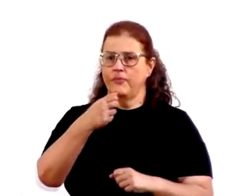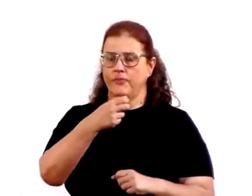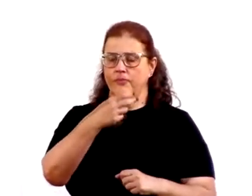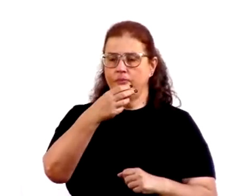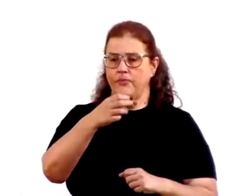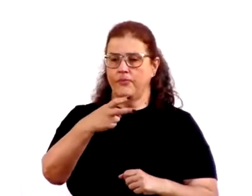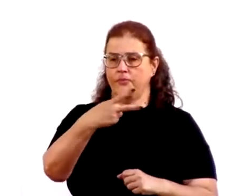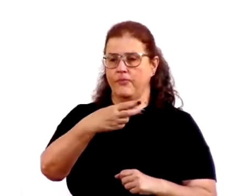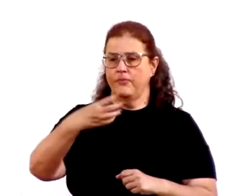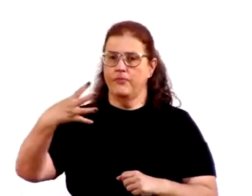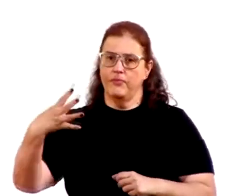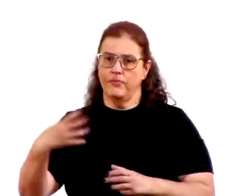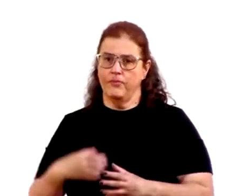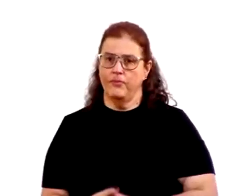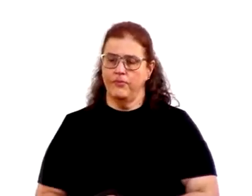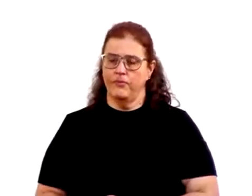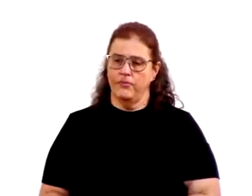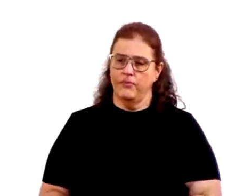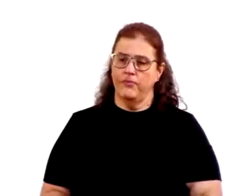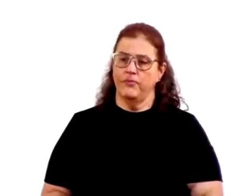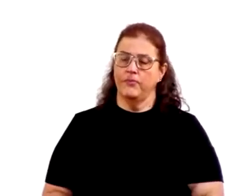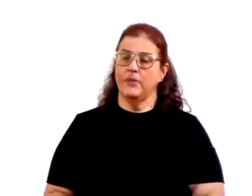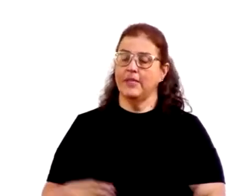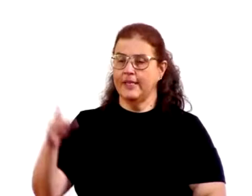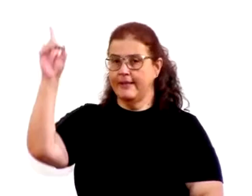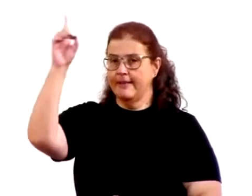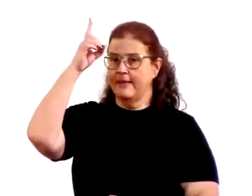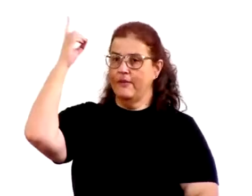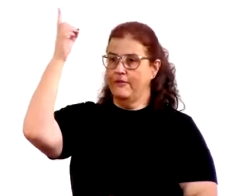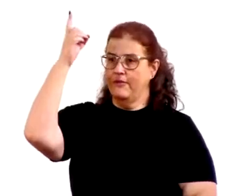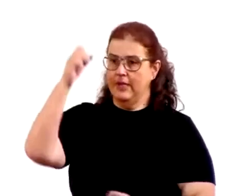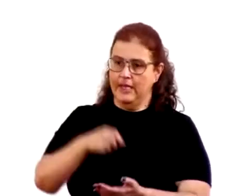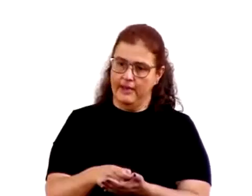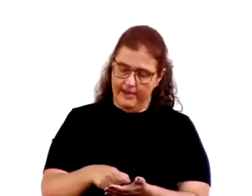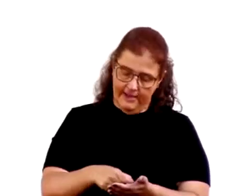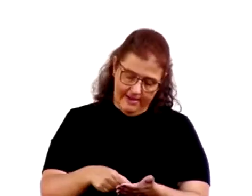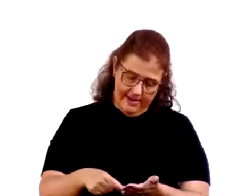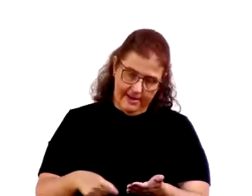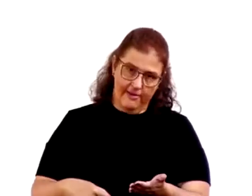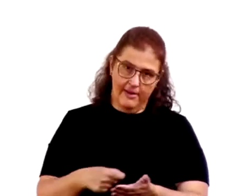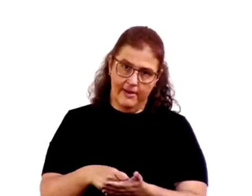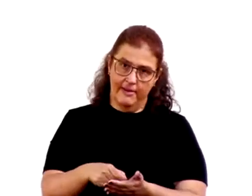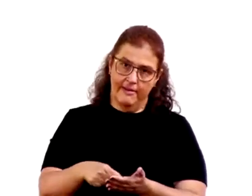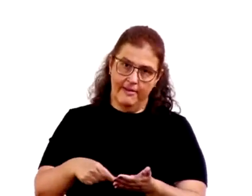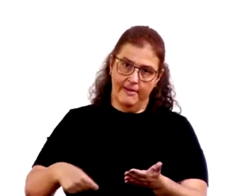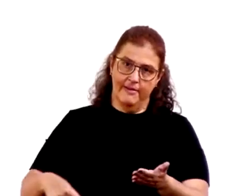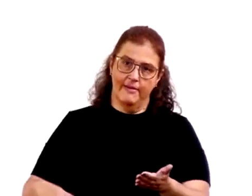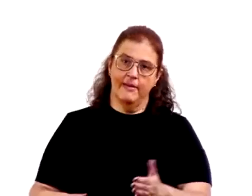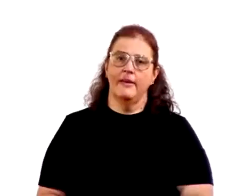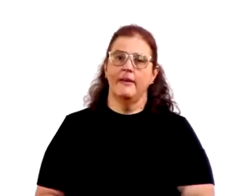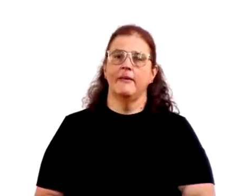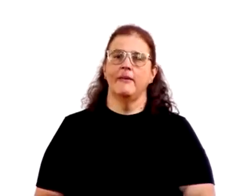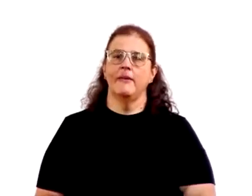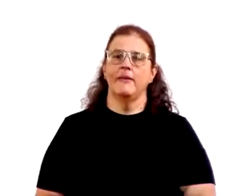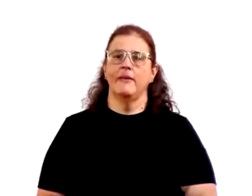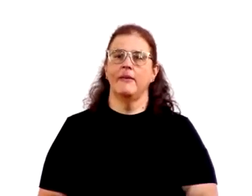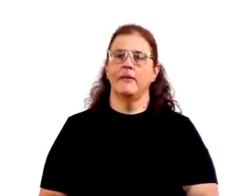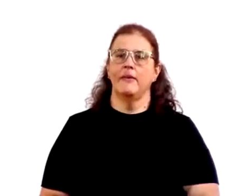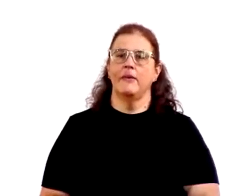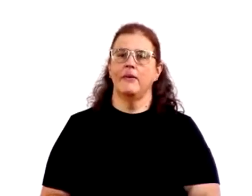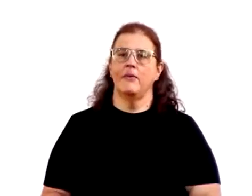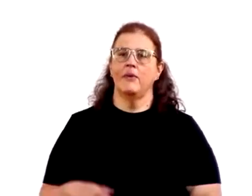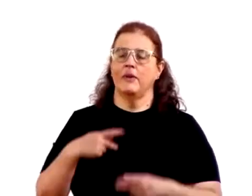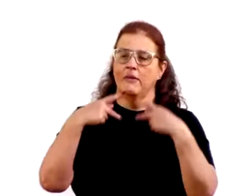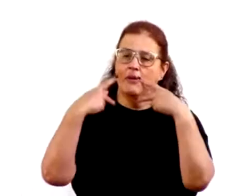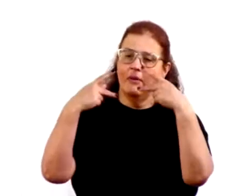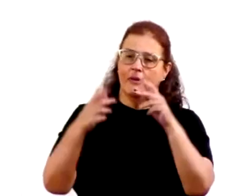está escrevendo há mais ou menos 1000 anos antes de Jesus. Mas assim como ele já havia falado do